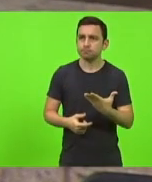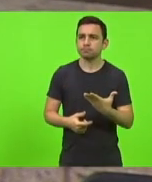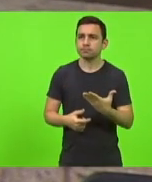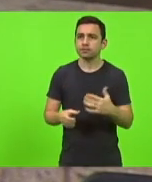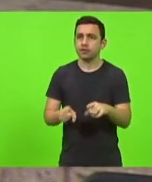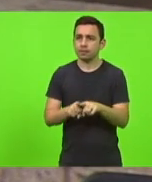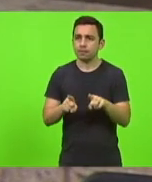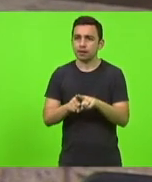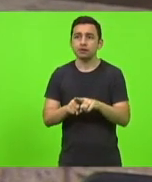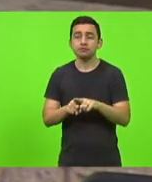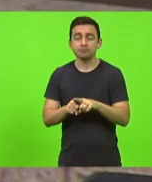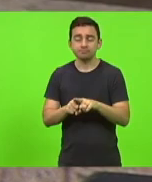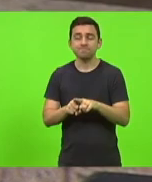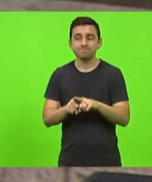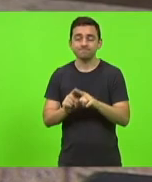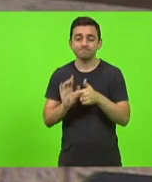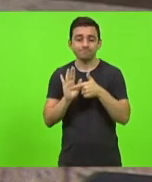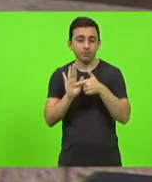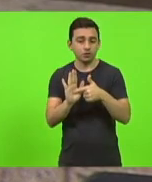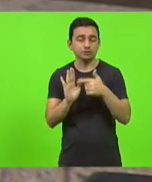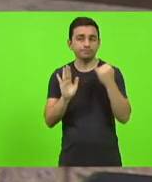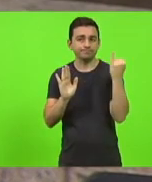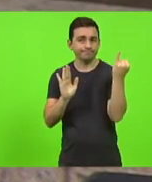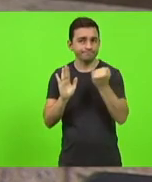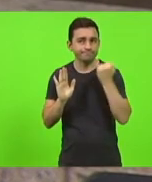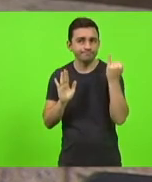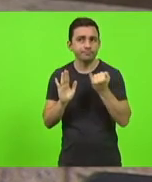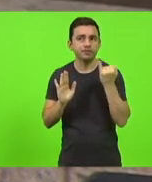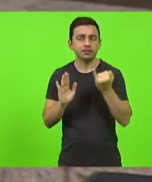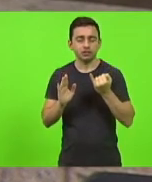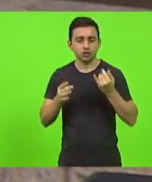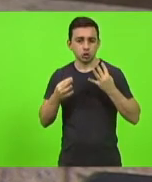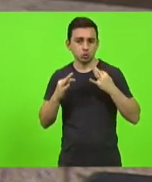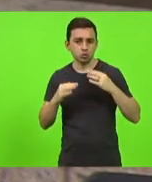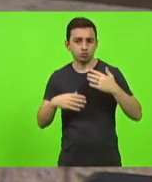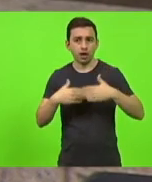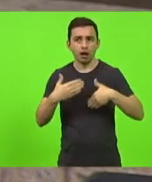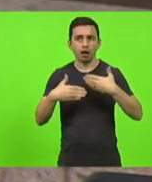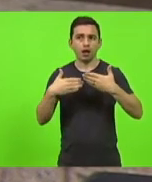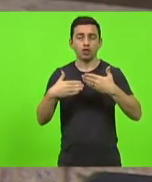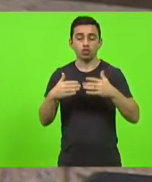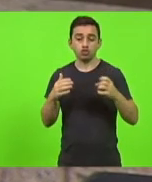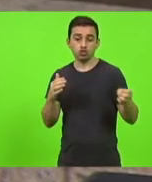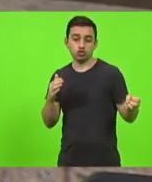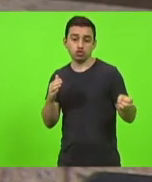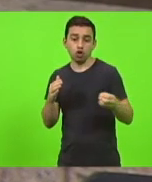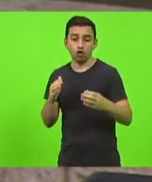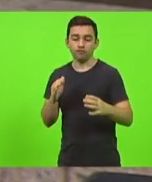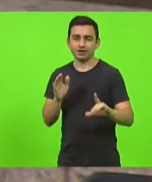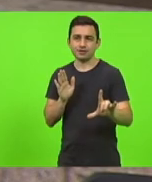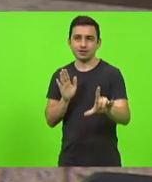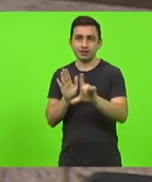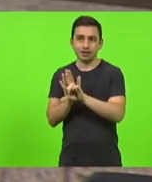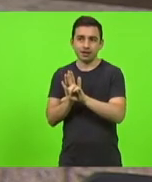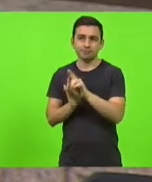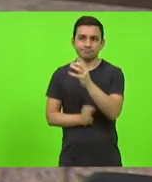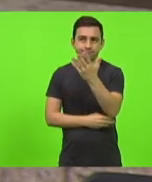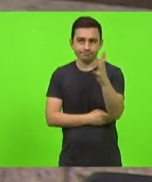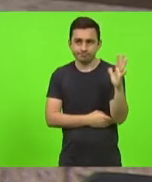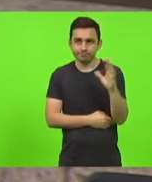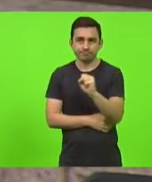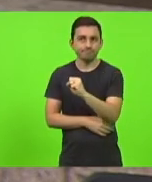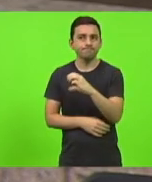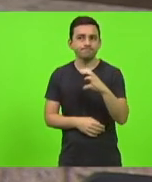registrar a importância desse trabalho e a importância da modernização, da atualização da legislação ambiental catarinense. Como disse a